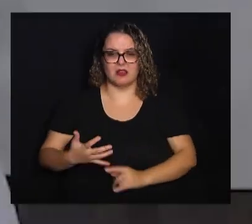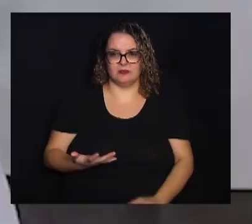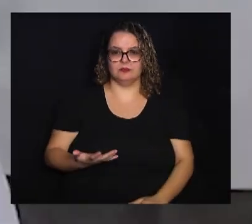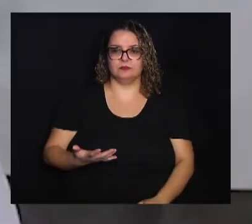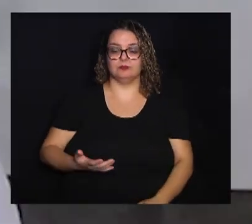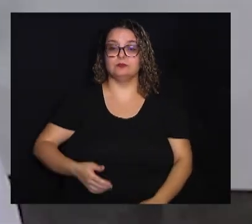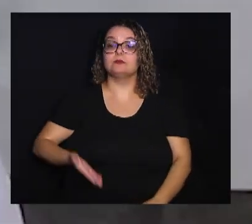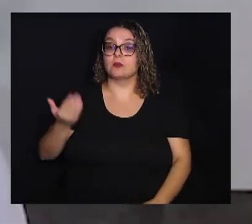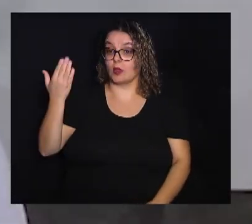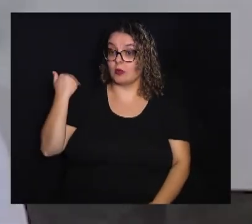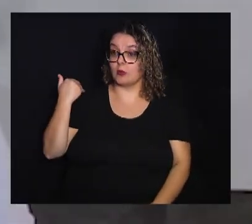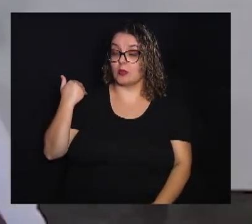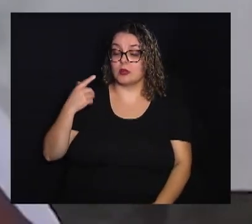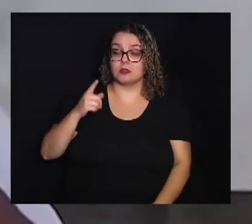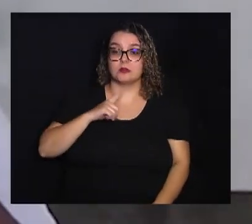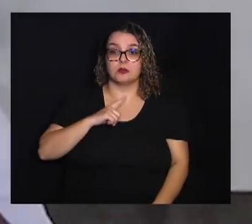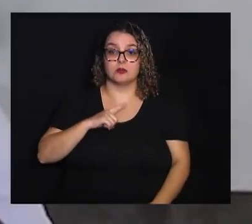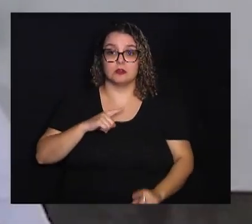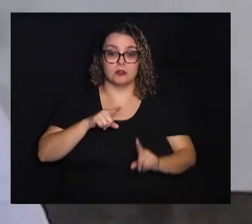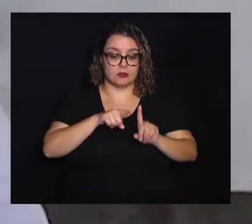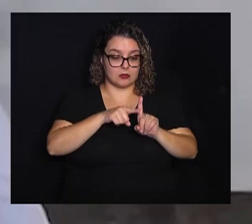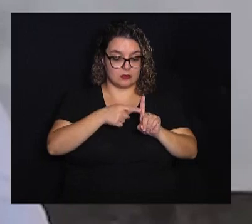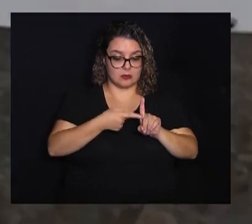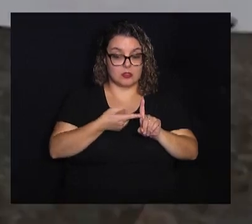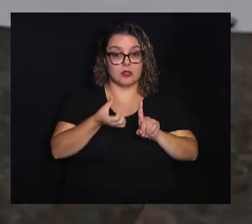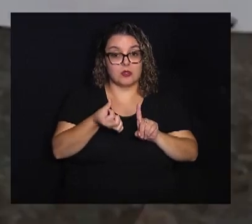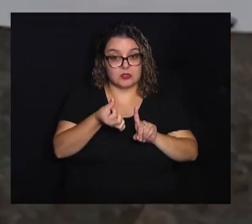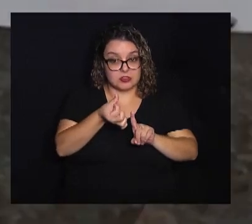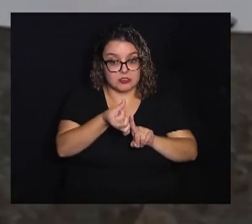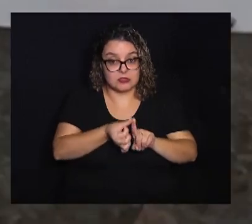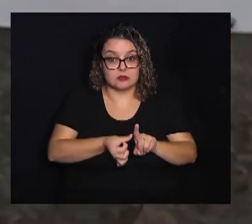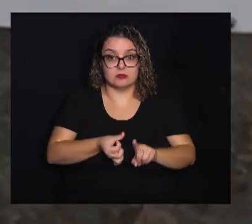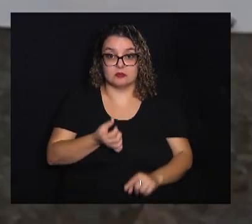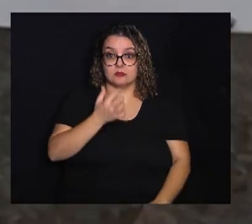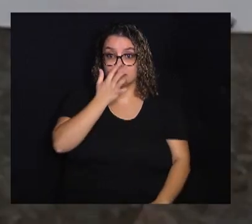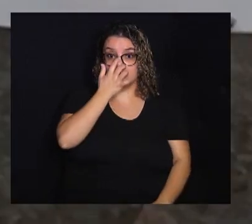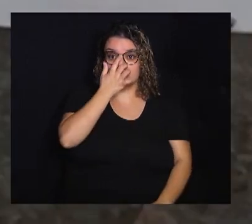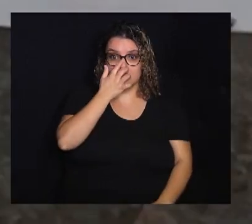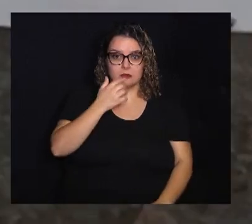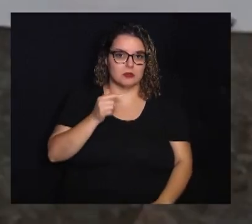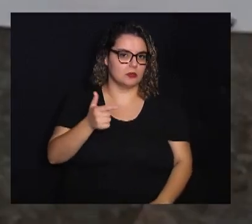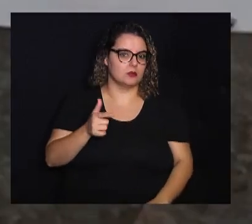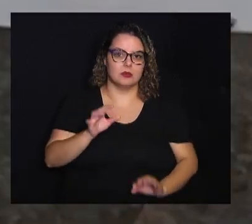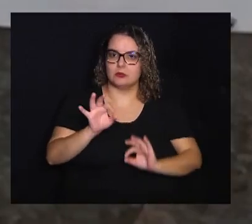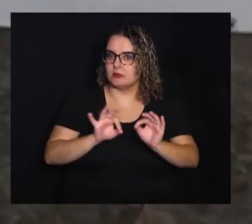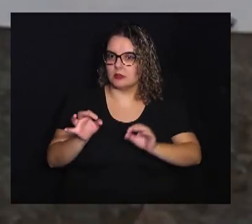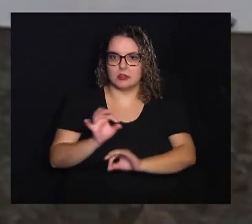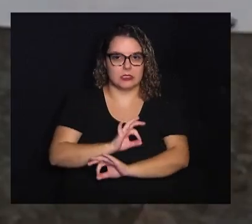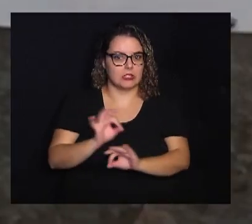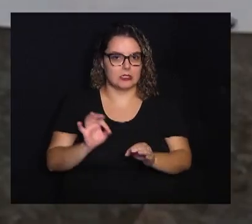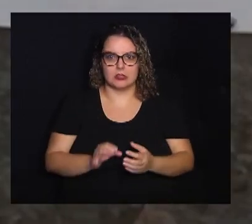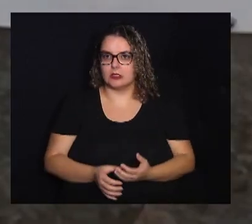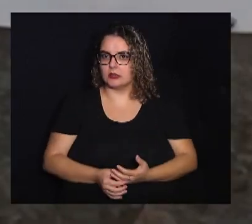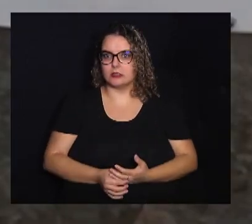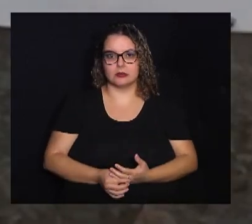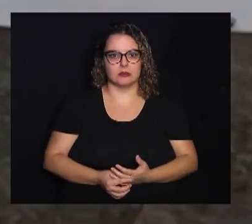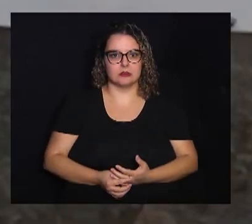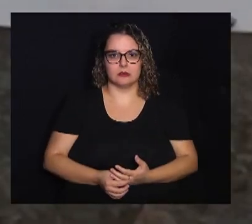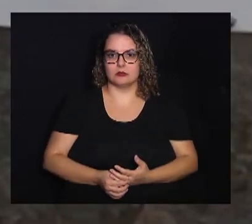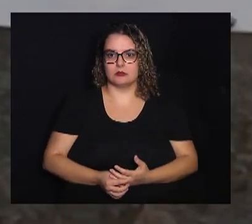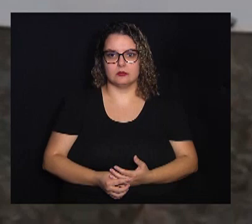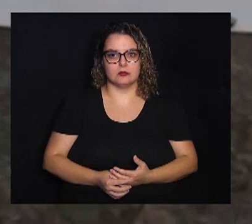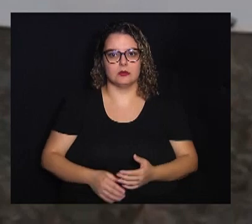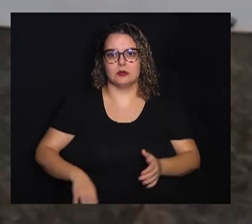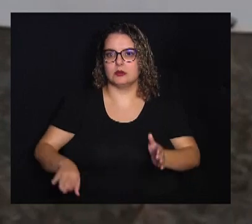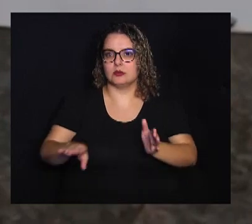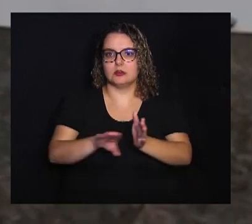Na época eu estava gestante de 6 meses, não deu tempo de ajeitar nada, a gente chegou